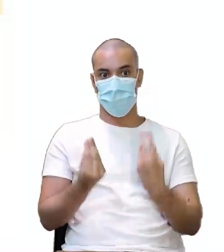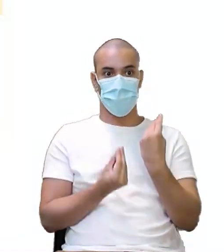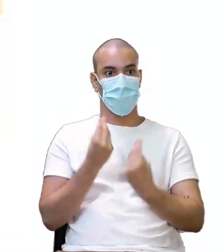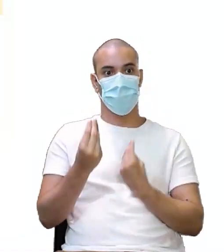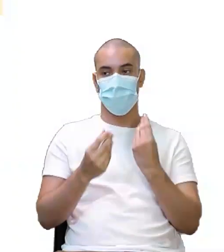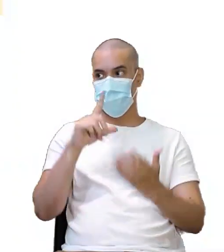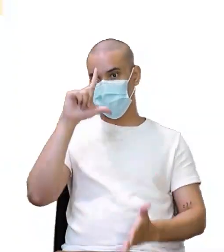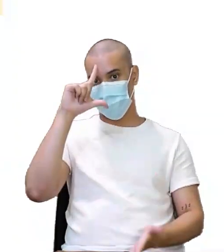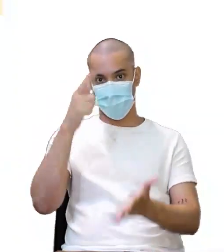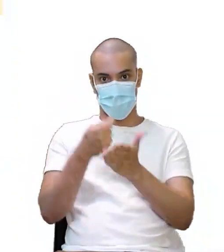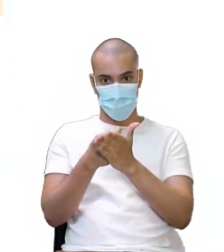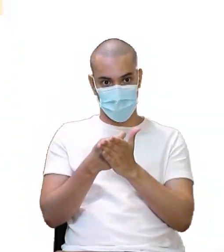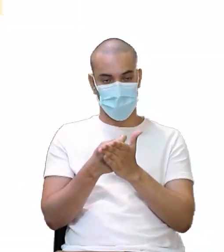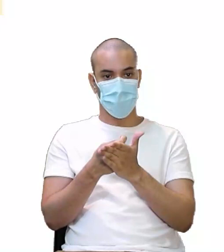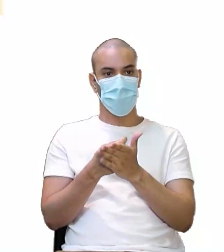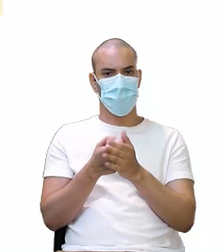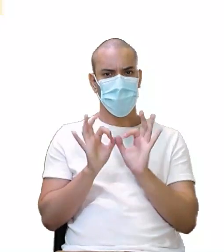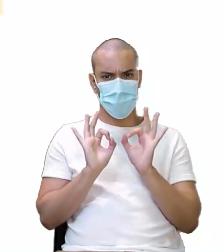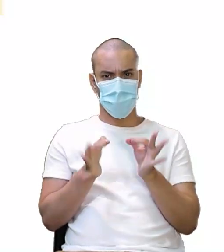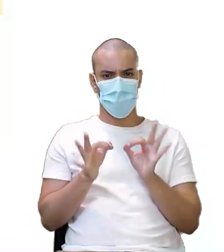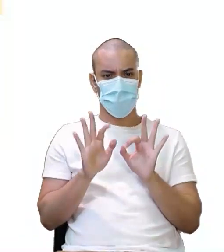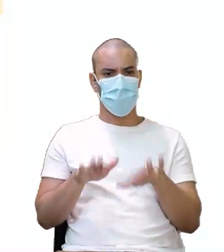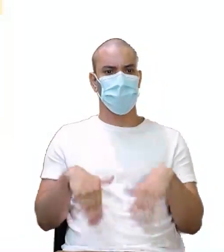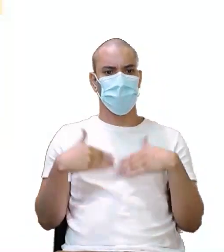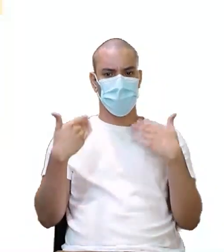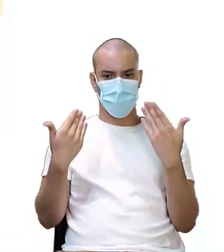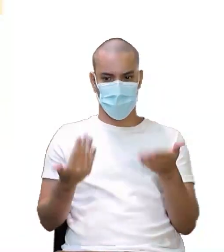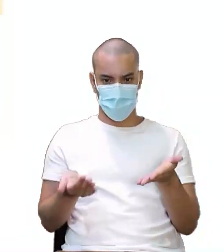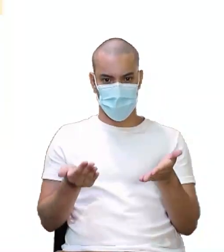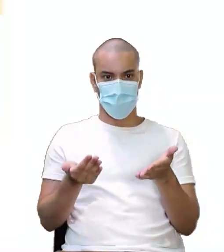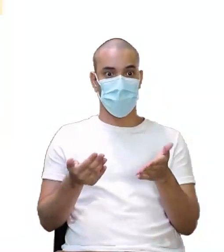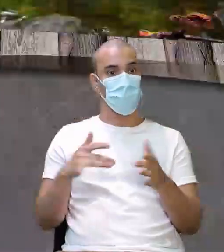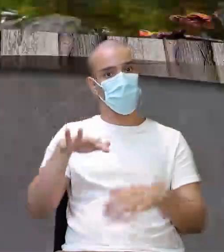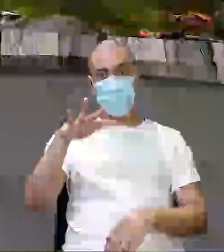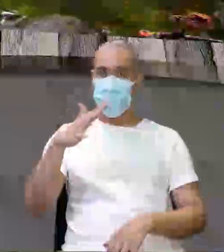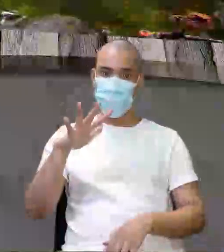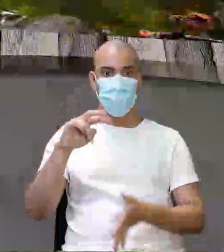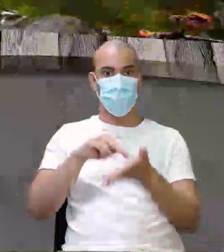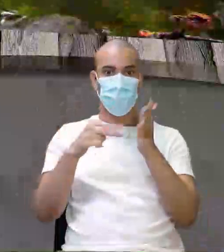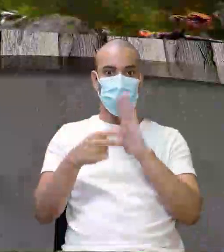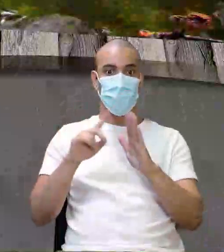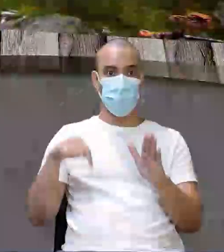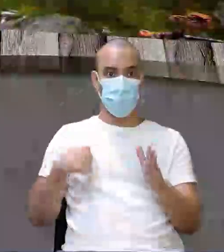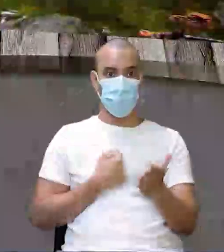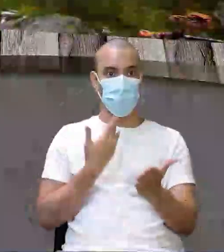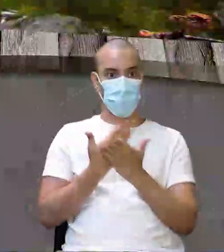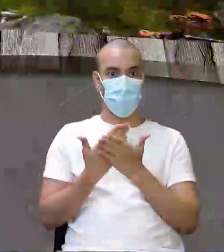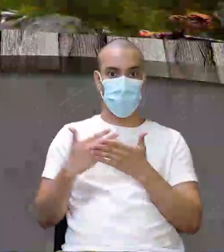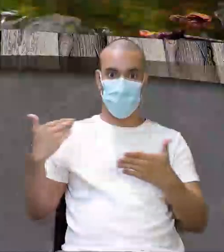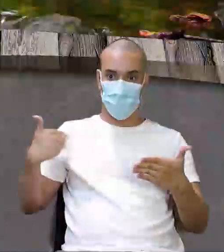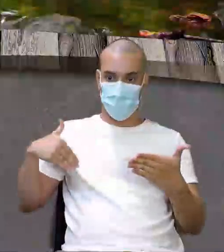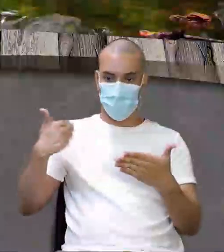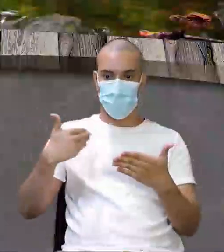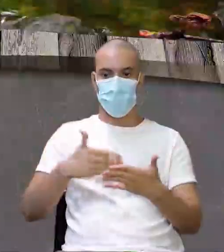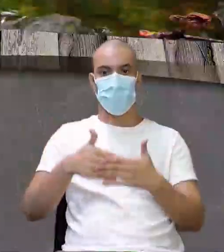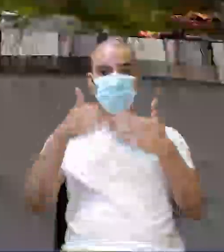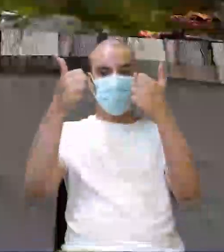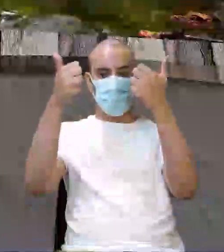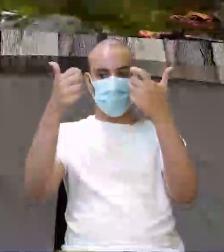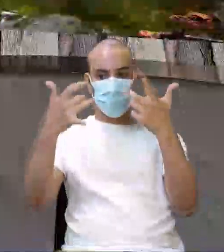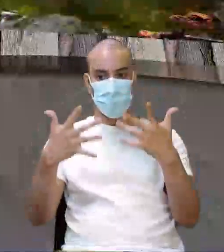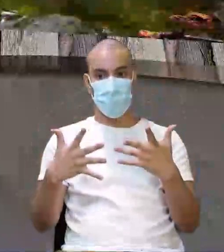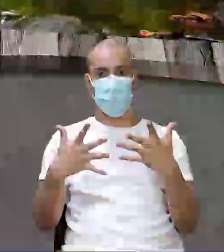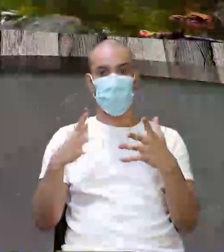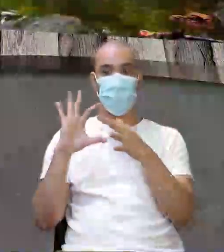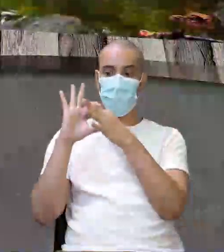de um determinado ambiente. Tá bom? Então, basicamente foi isso que a gente viu durante essa aula. Falamos, num